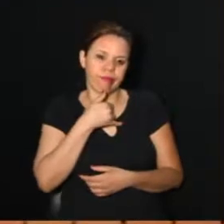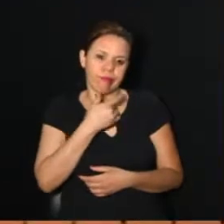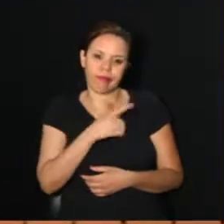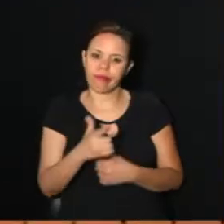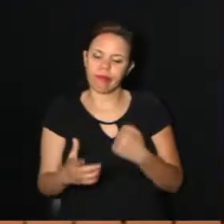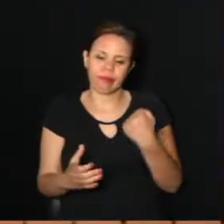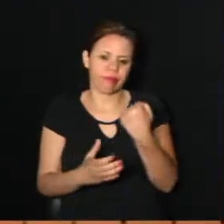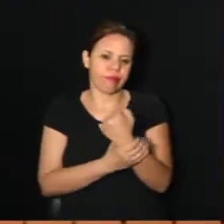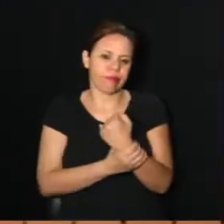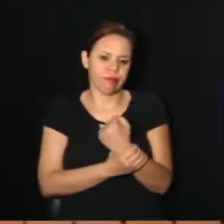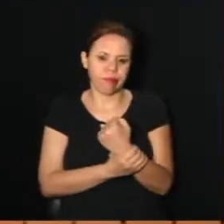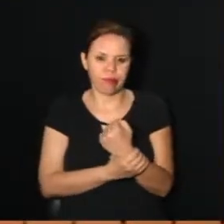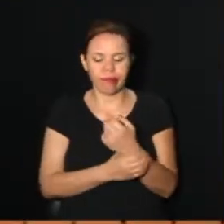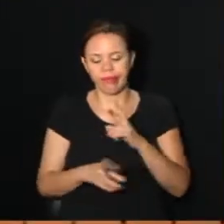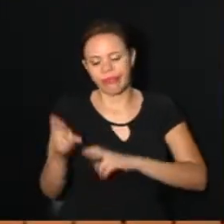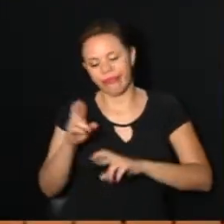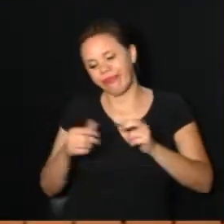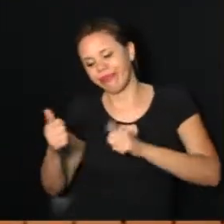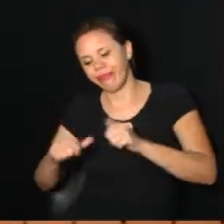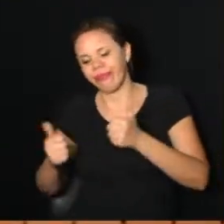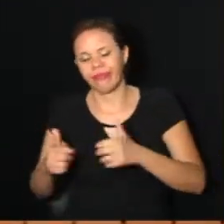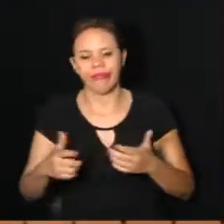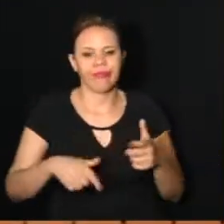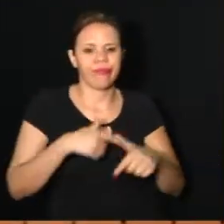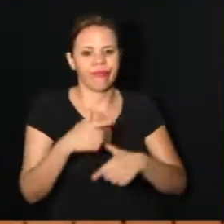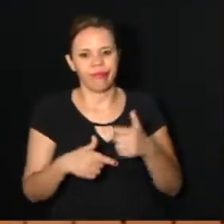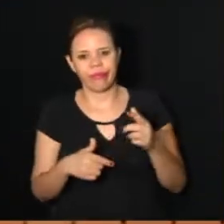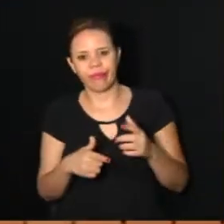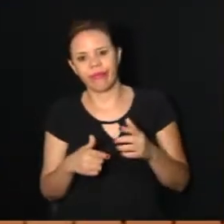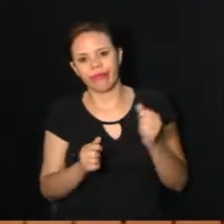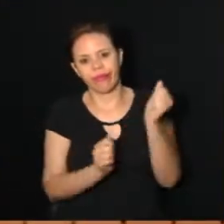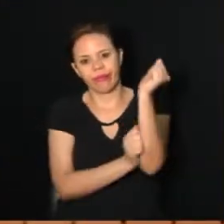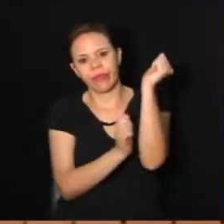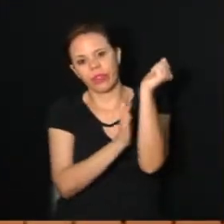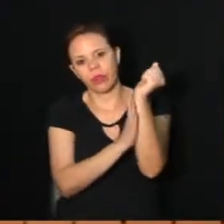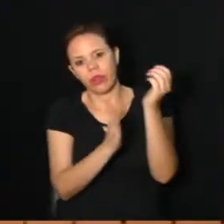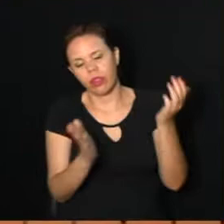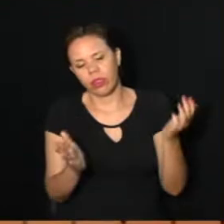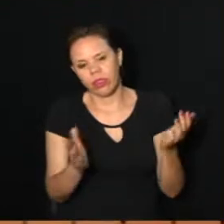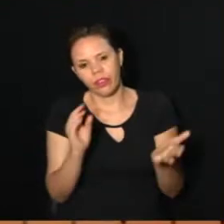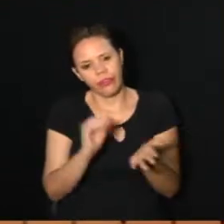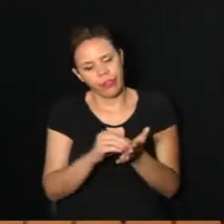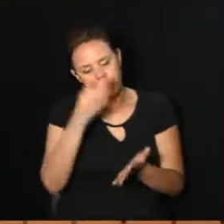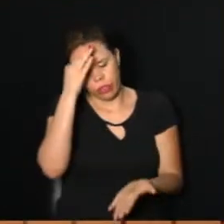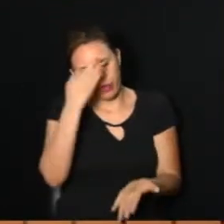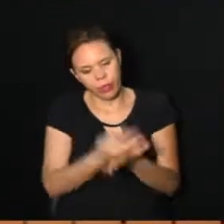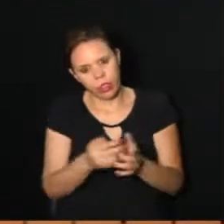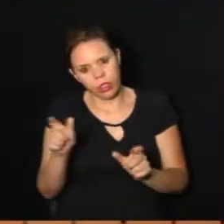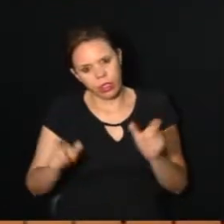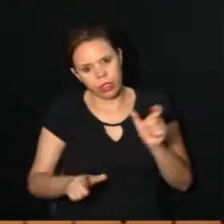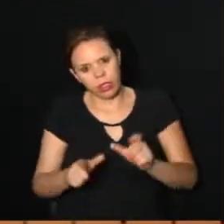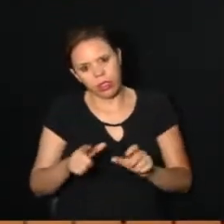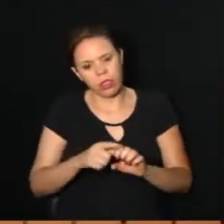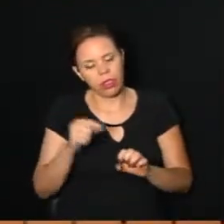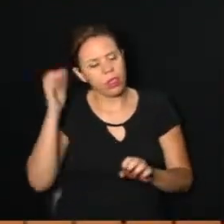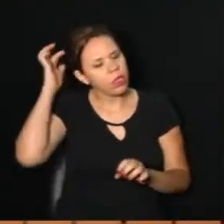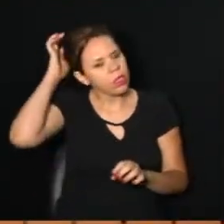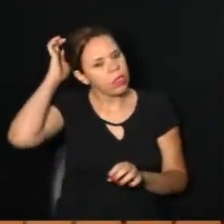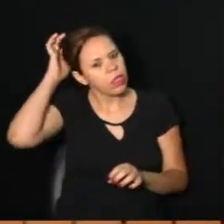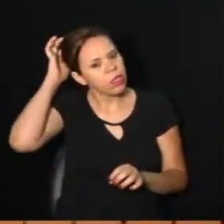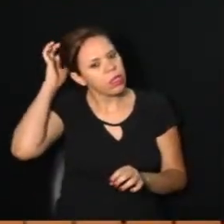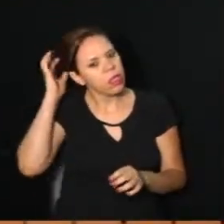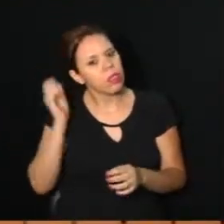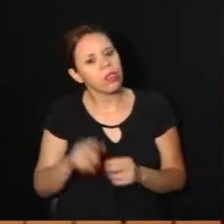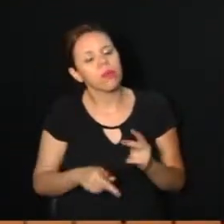insegurança, pela fiscalização excessiva, pela burocracia, pela falta de confiança nos seus entes aí,